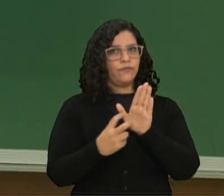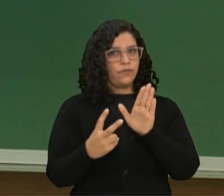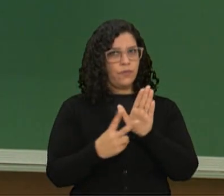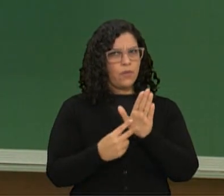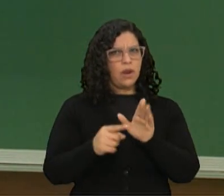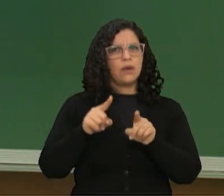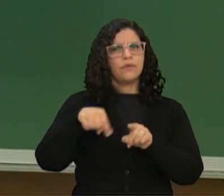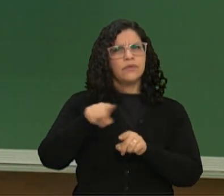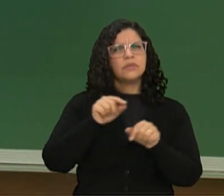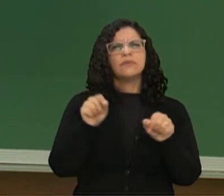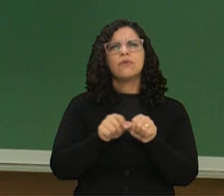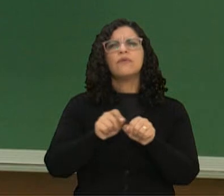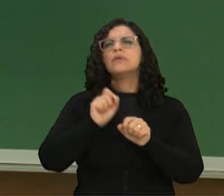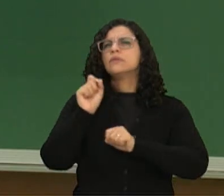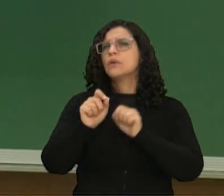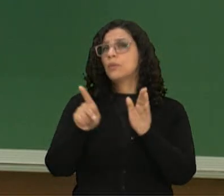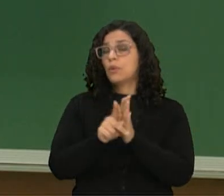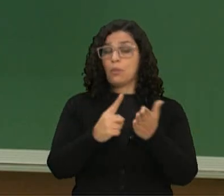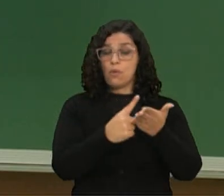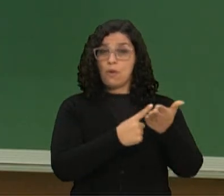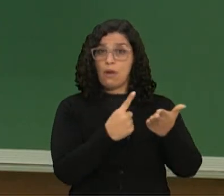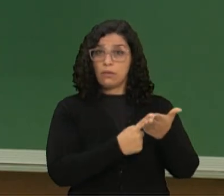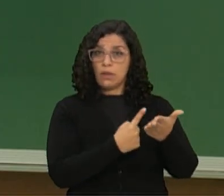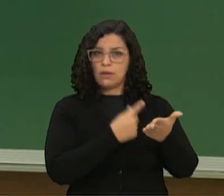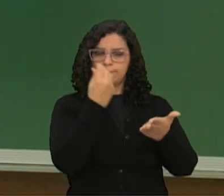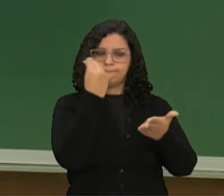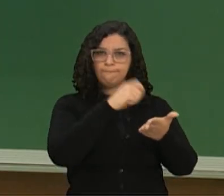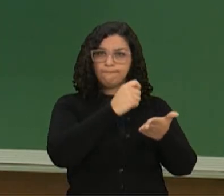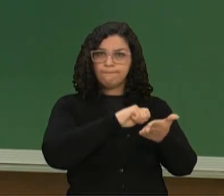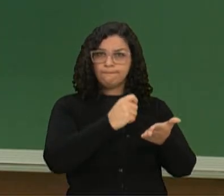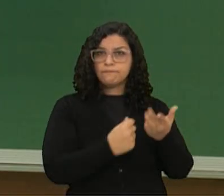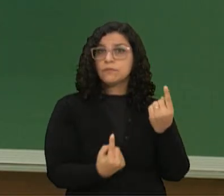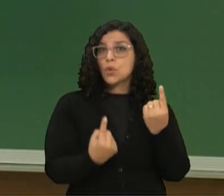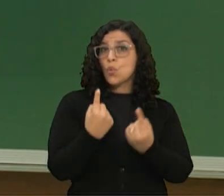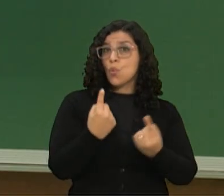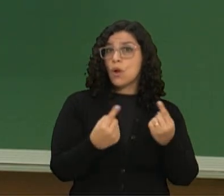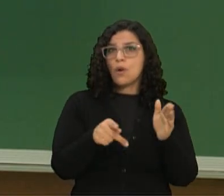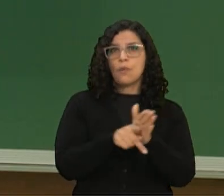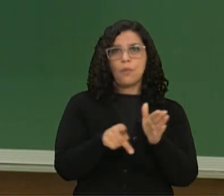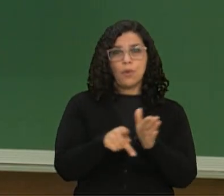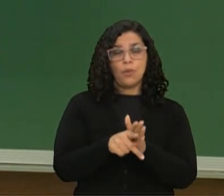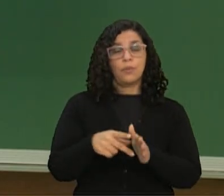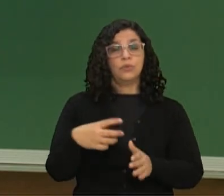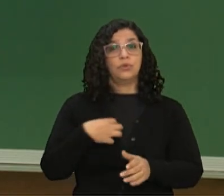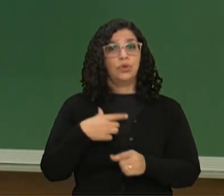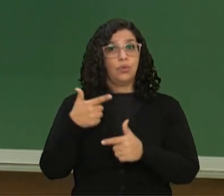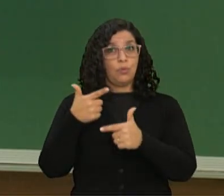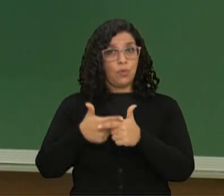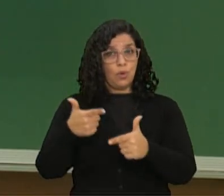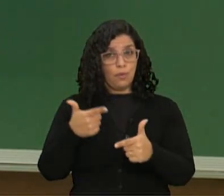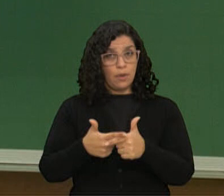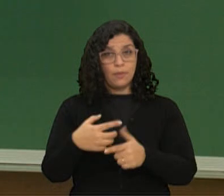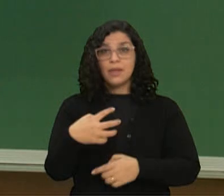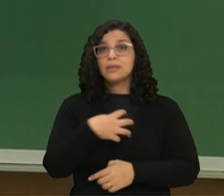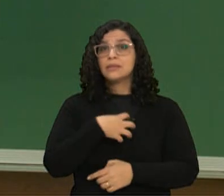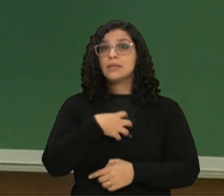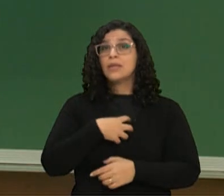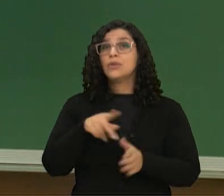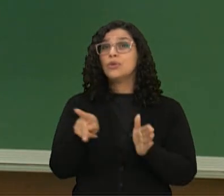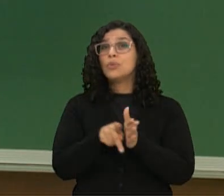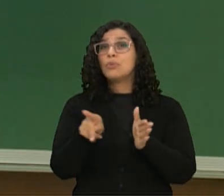vão escrever no caderno de vocês quais desses health problems são sintomas